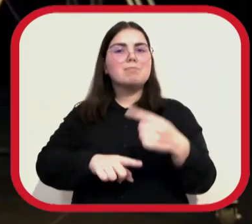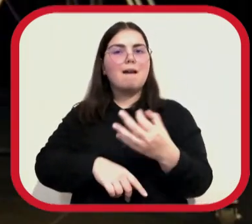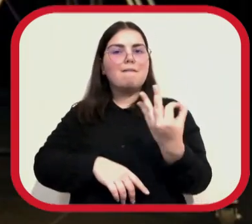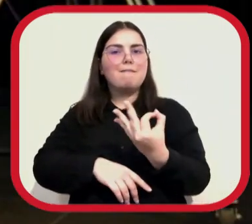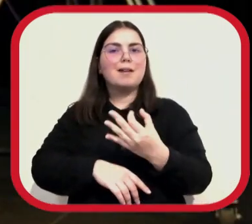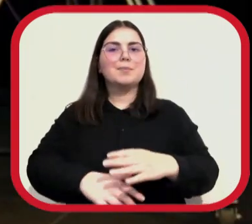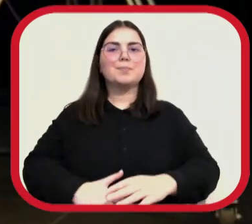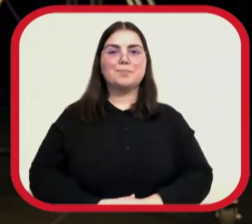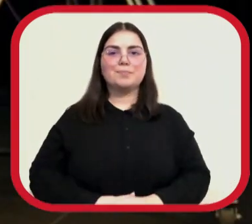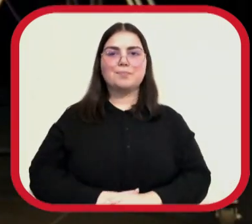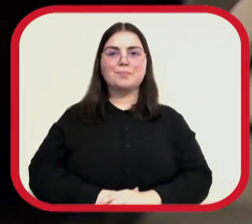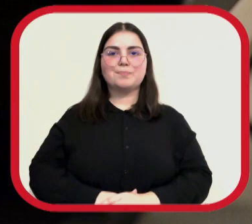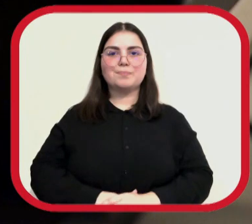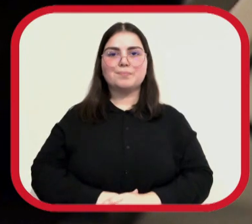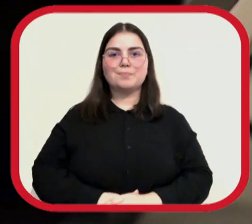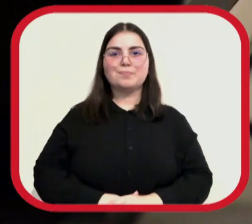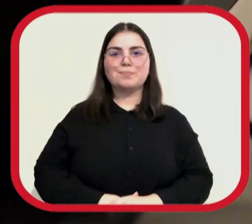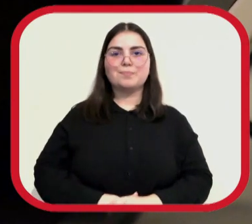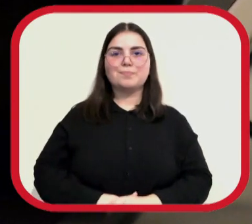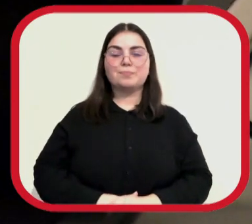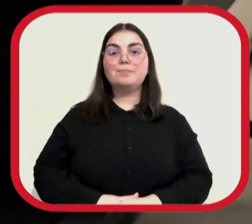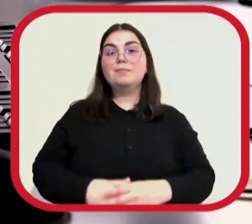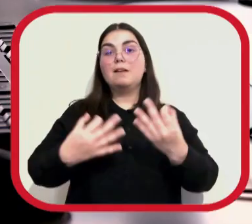como interessante é esta freguesia de Lisboa.